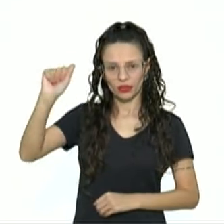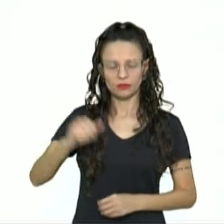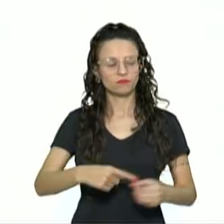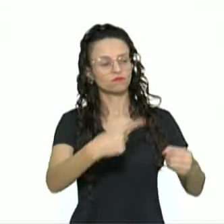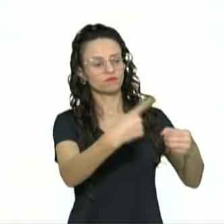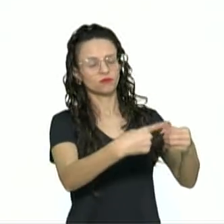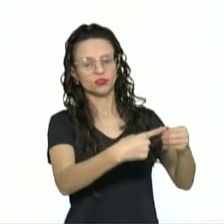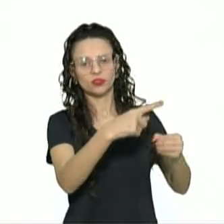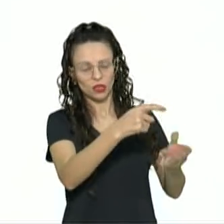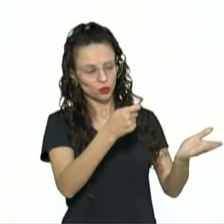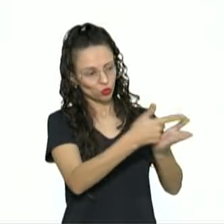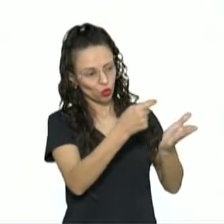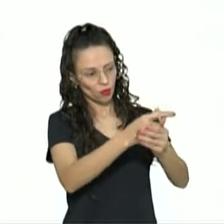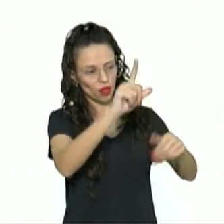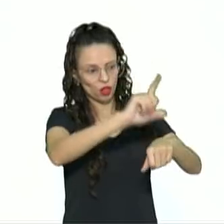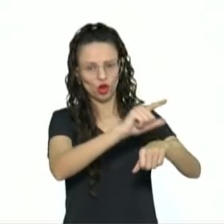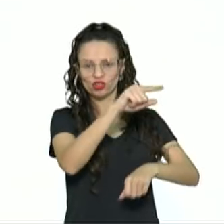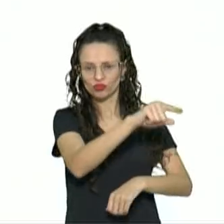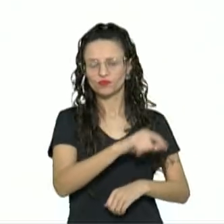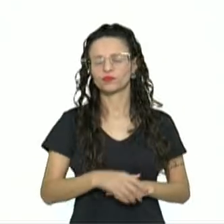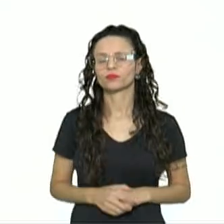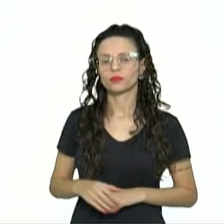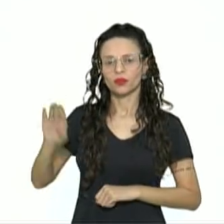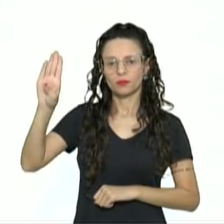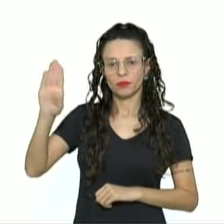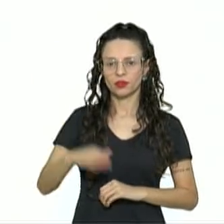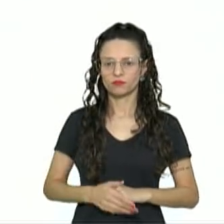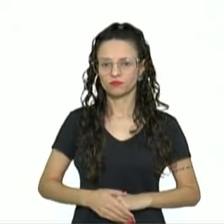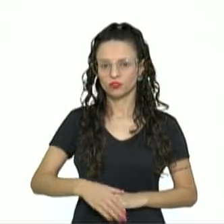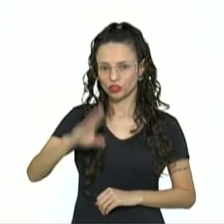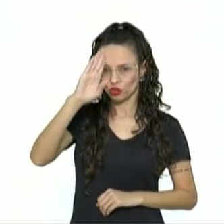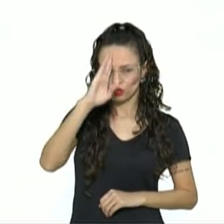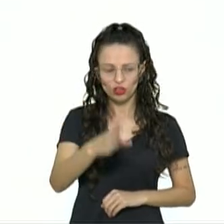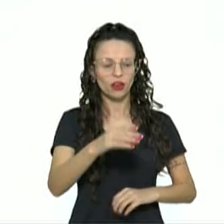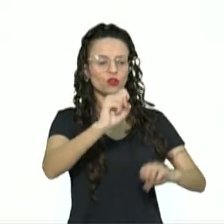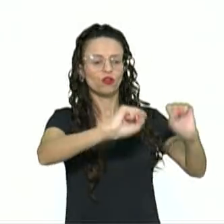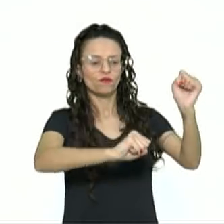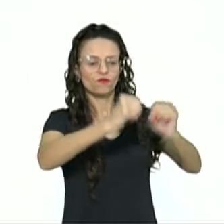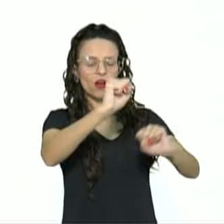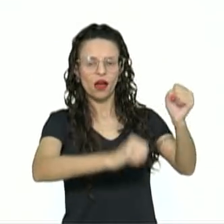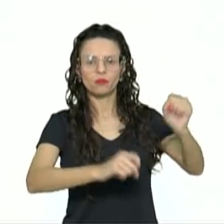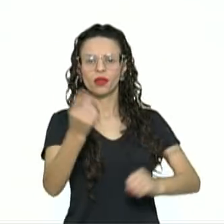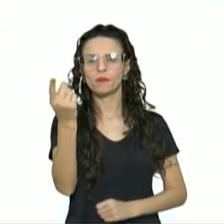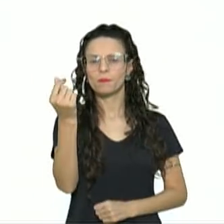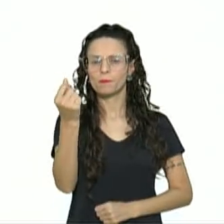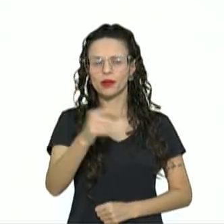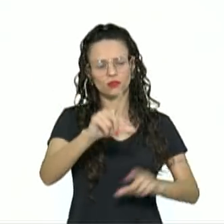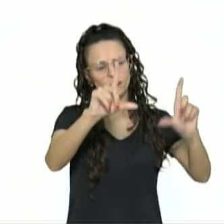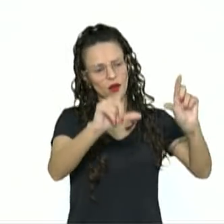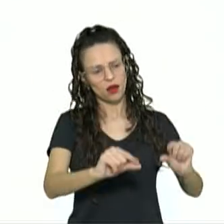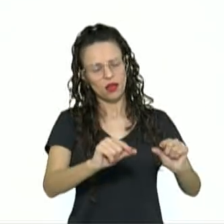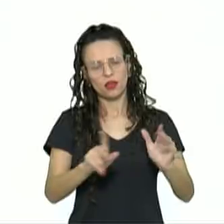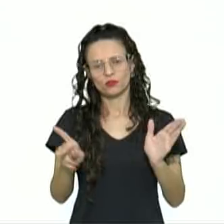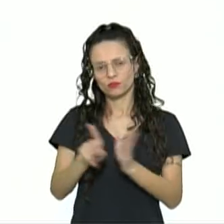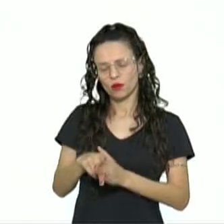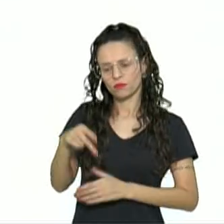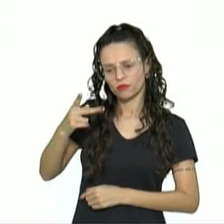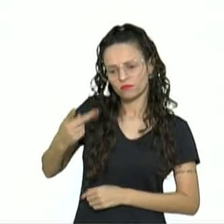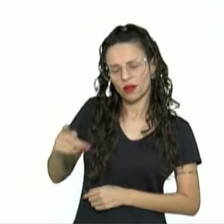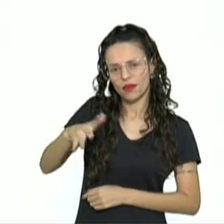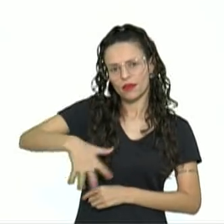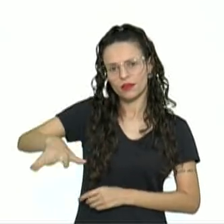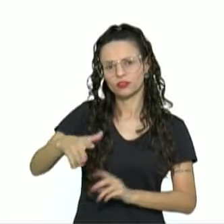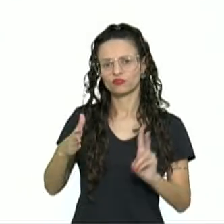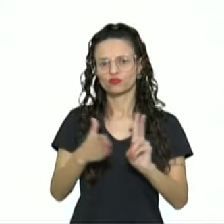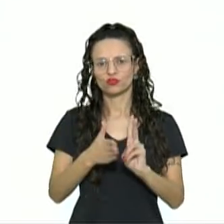cidade, compram nos armarinhos. Letra B, direto das fábricas que fazem preços mais acessíveis para os povos indígenas.